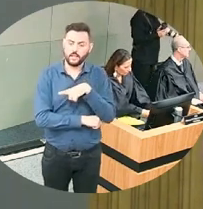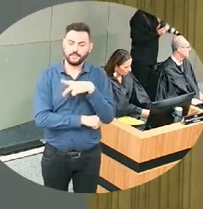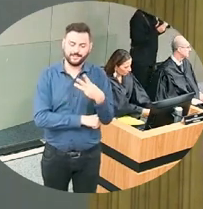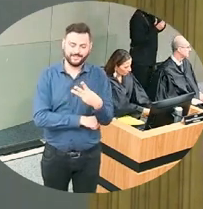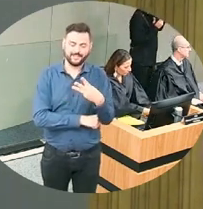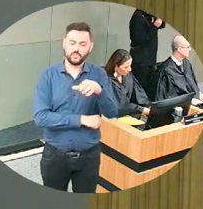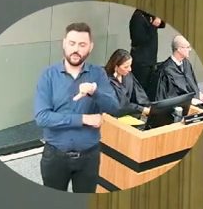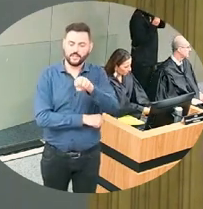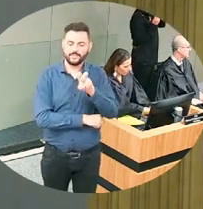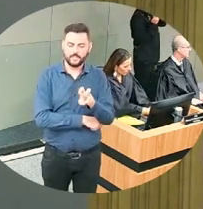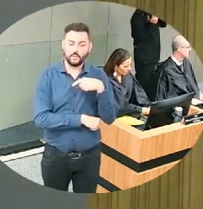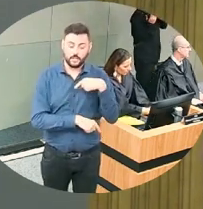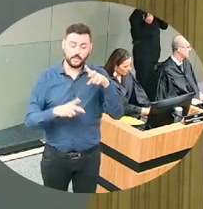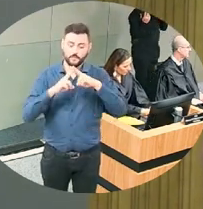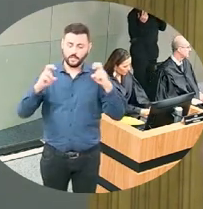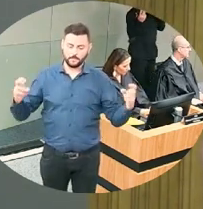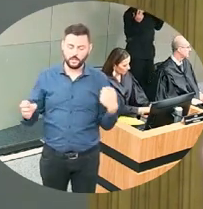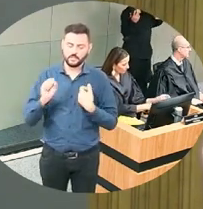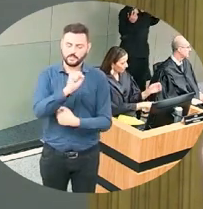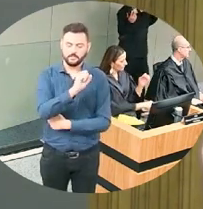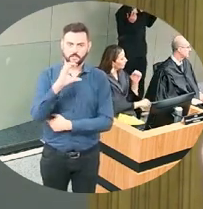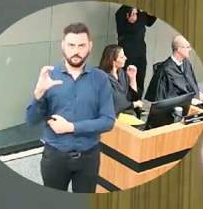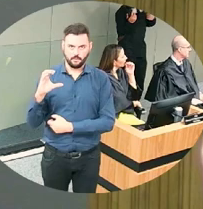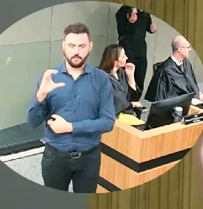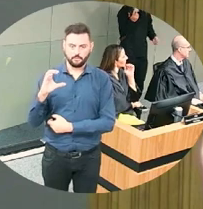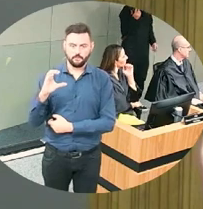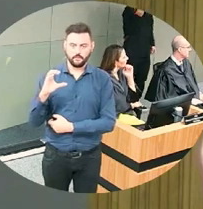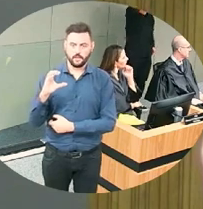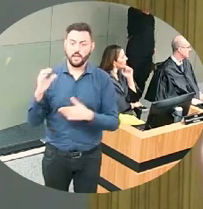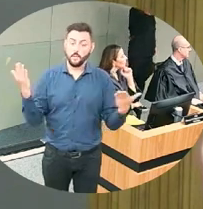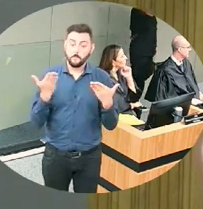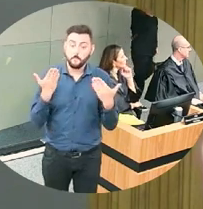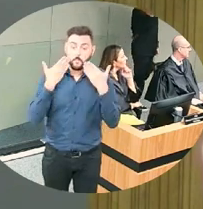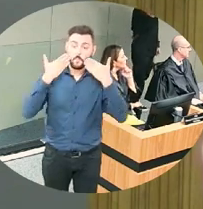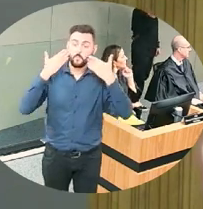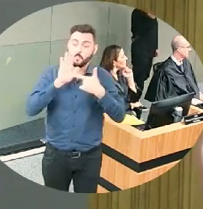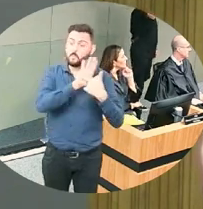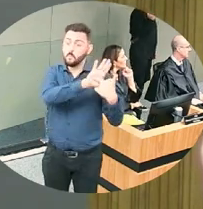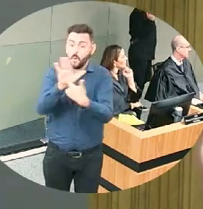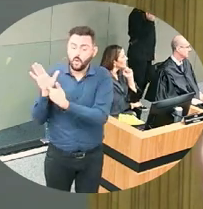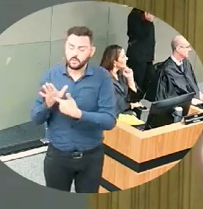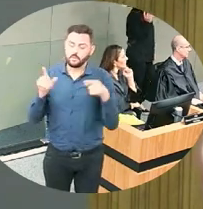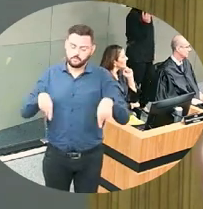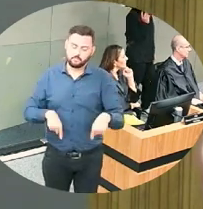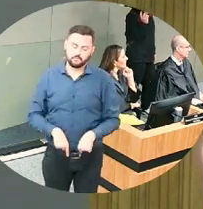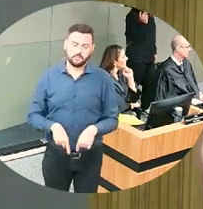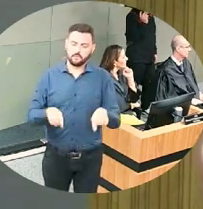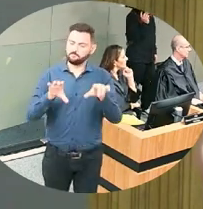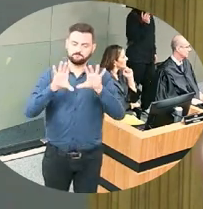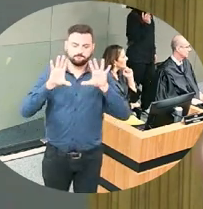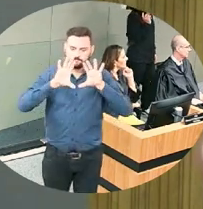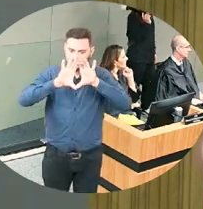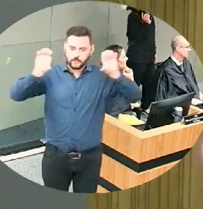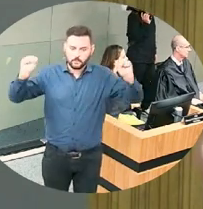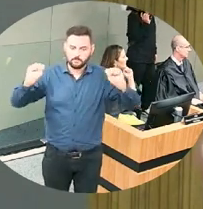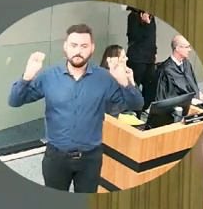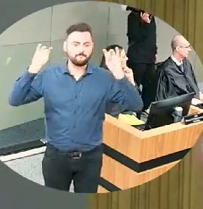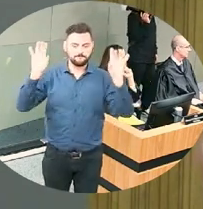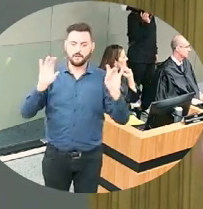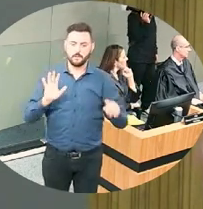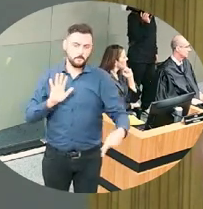cidade de Florianópolis Estado de Santa Catarina perante o egrégio tribunal pleno reunido em sessão